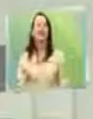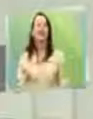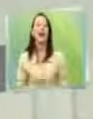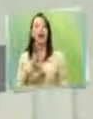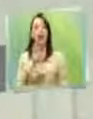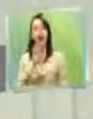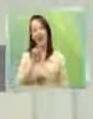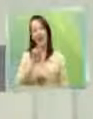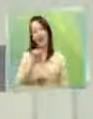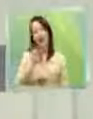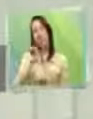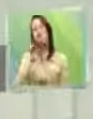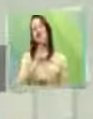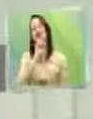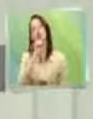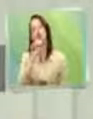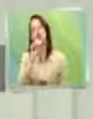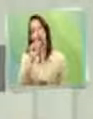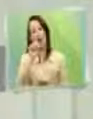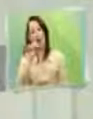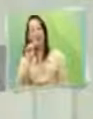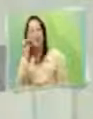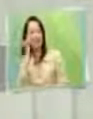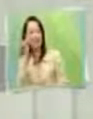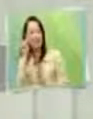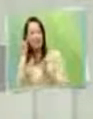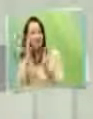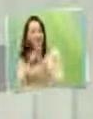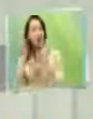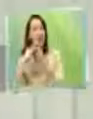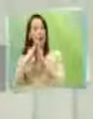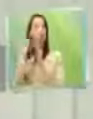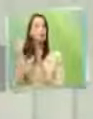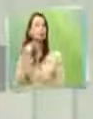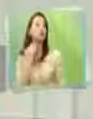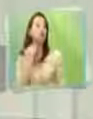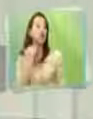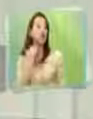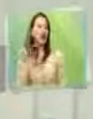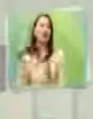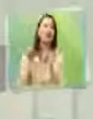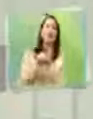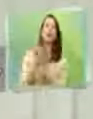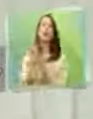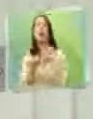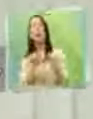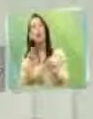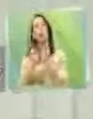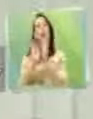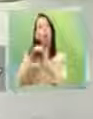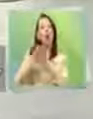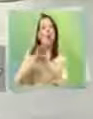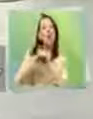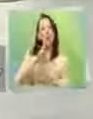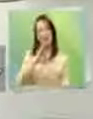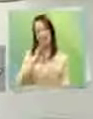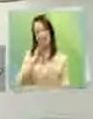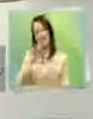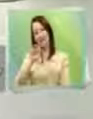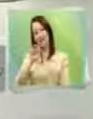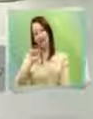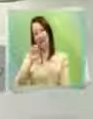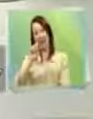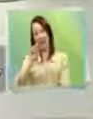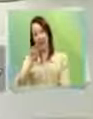A Márcia Soares, lá de Juiz de Fora, ela quer saber o seguinte. Como essas questões relacionadas ao conceito de cidadania podem